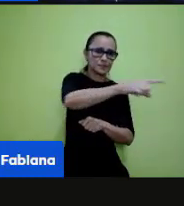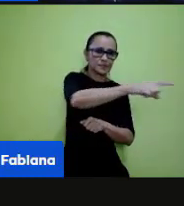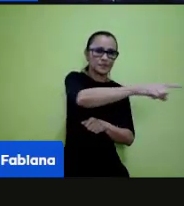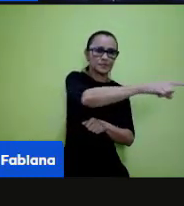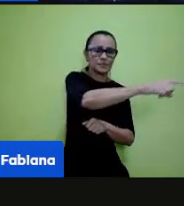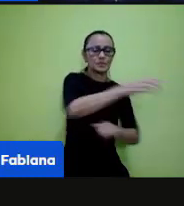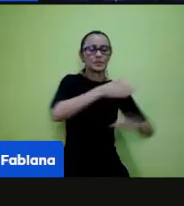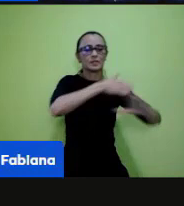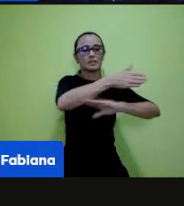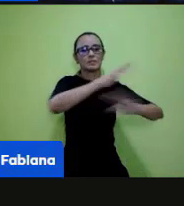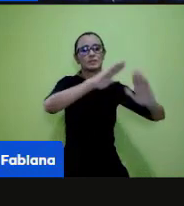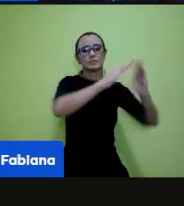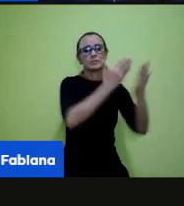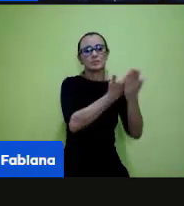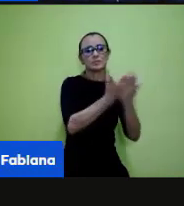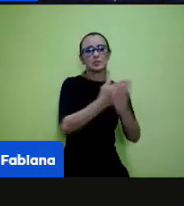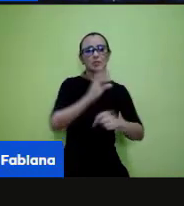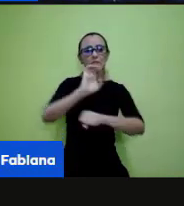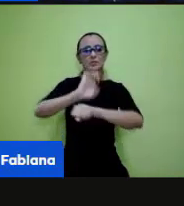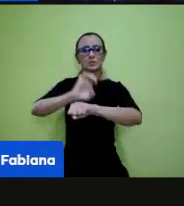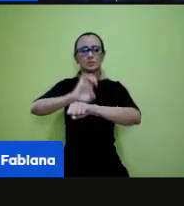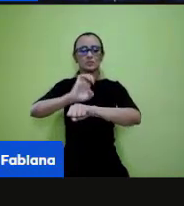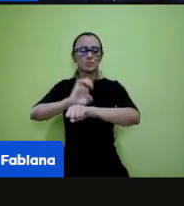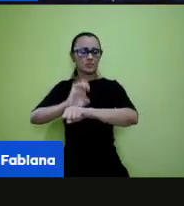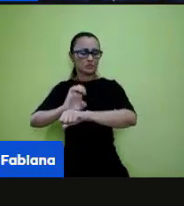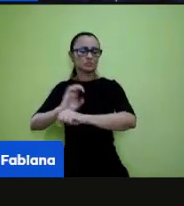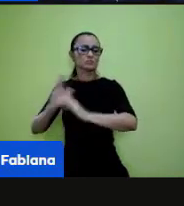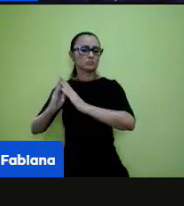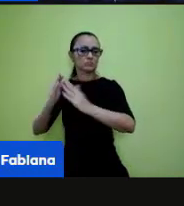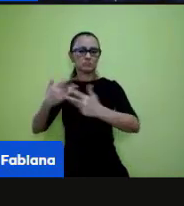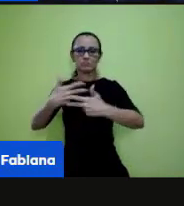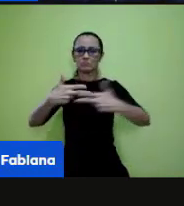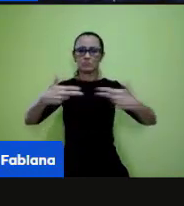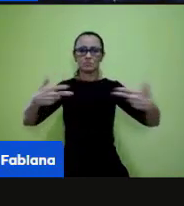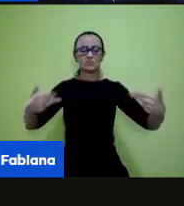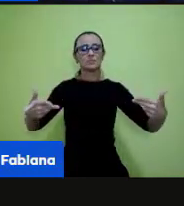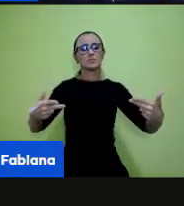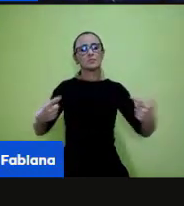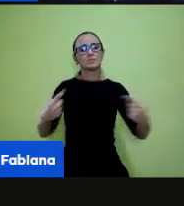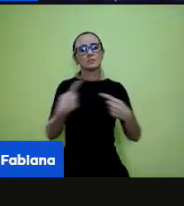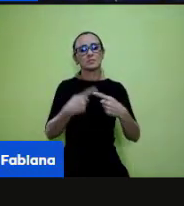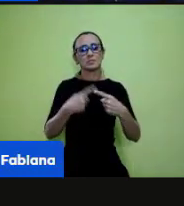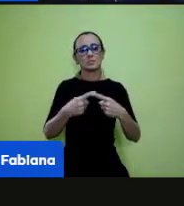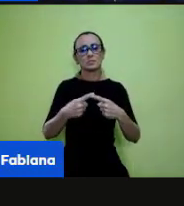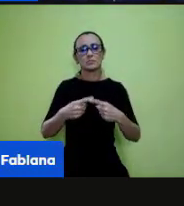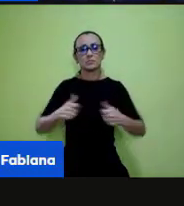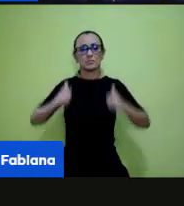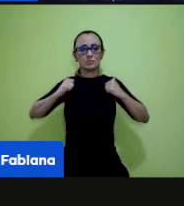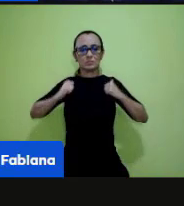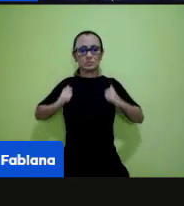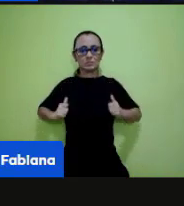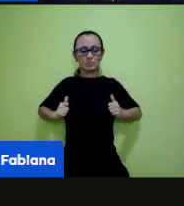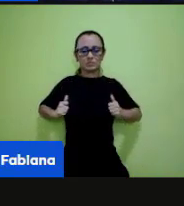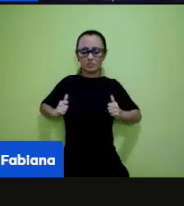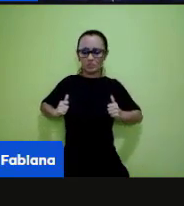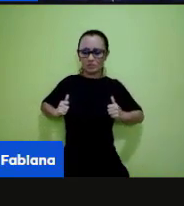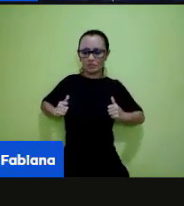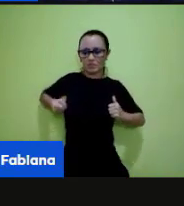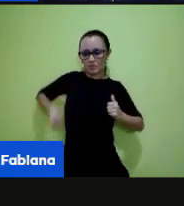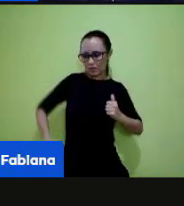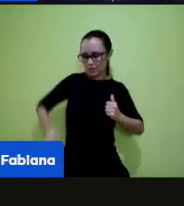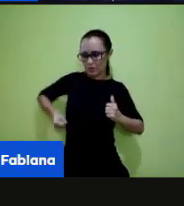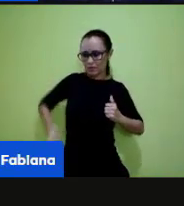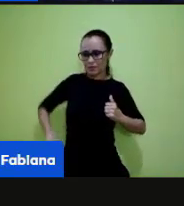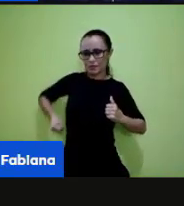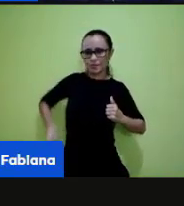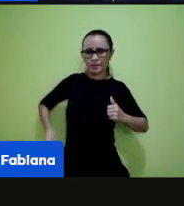instituições, escolas, e-mails, porque é uma bomba postal e onde os agentes adentram nesses imóveis